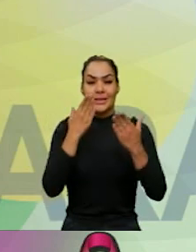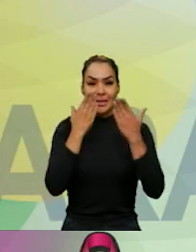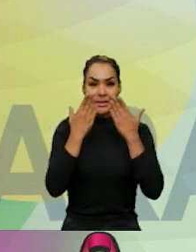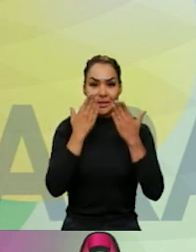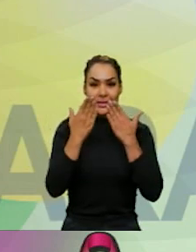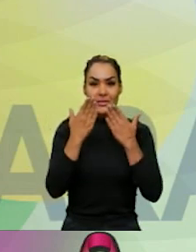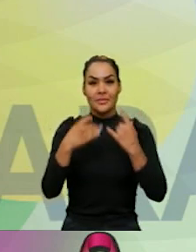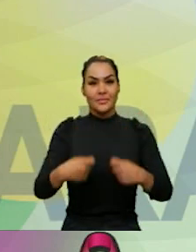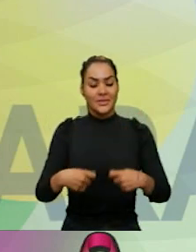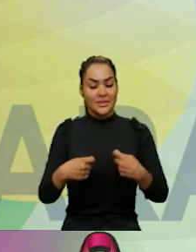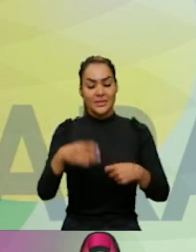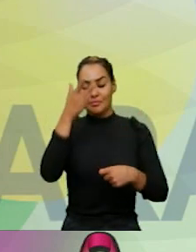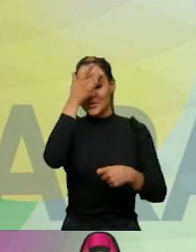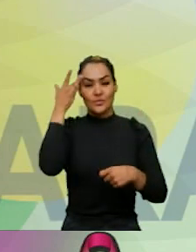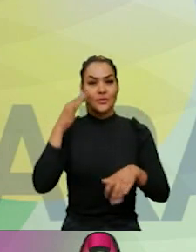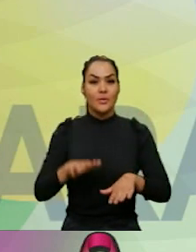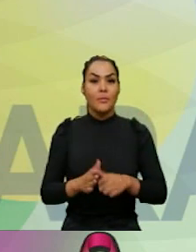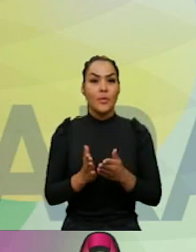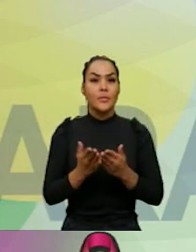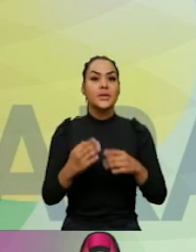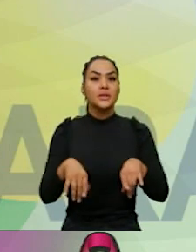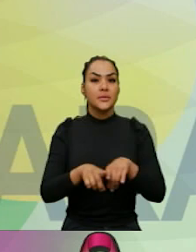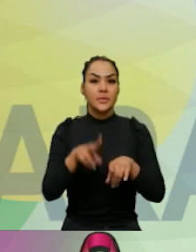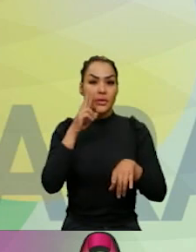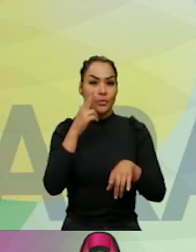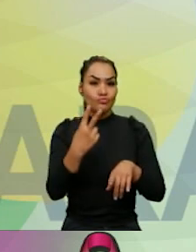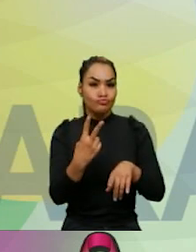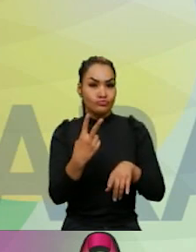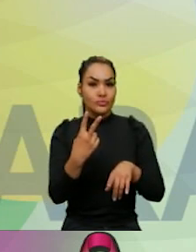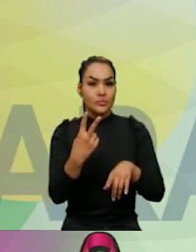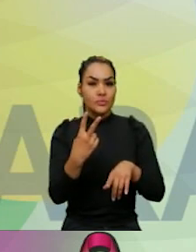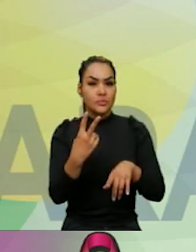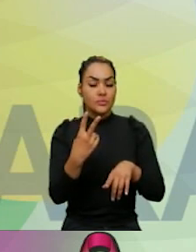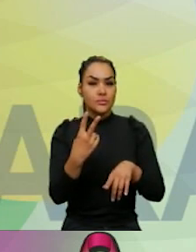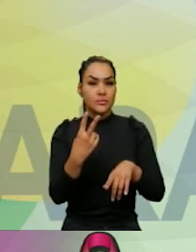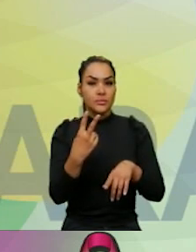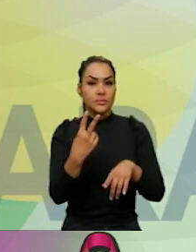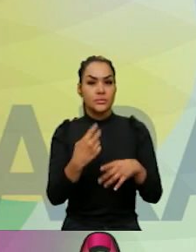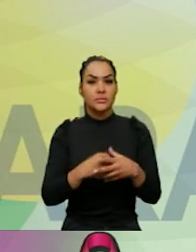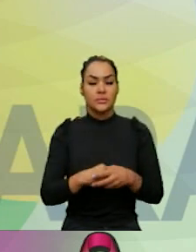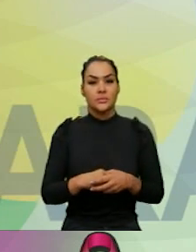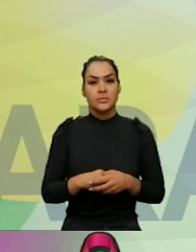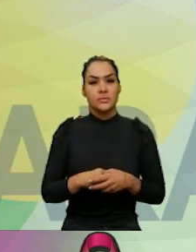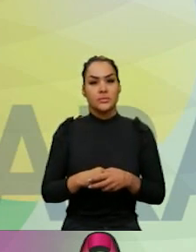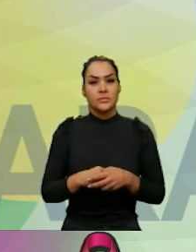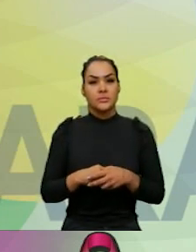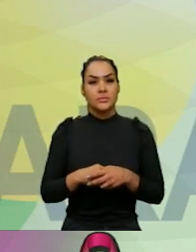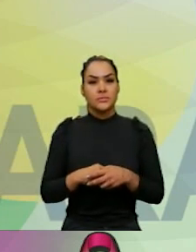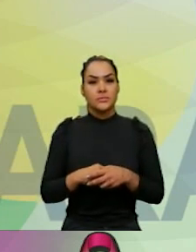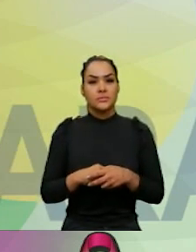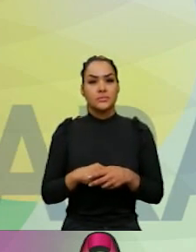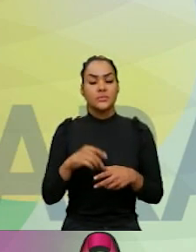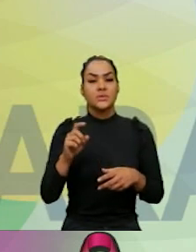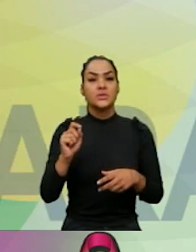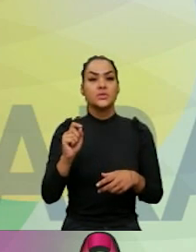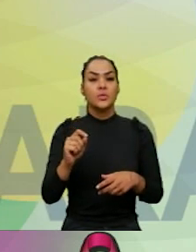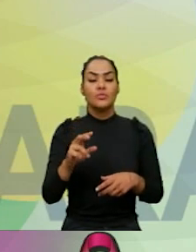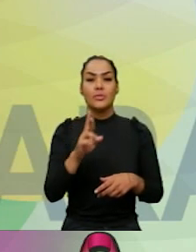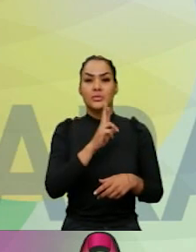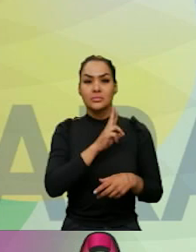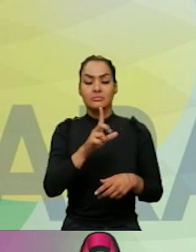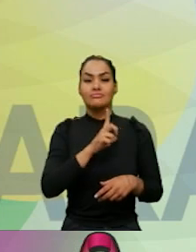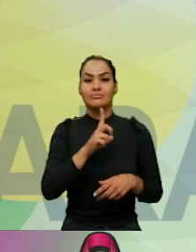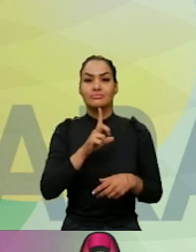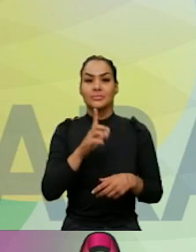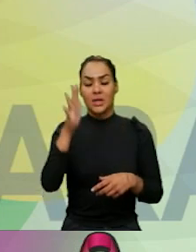necessidades das pessoas mais carentes, reconhecendo um princípio basilar, não só constitucional, mas também como cristão, da igualdade